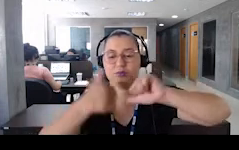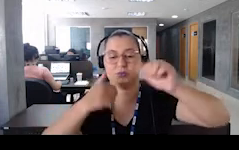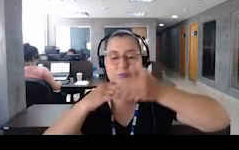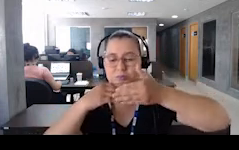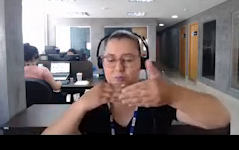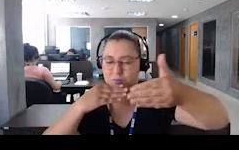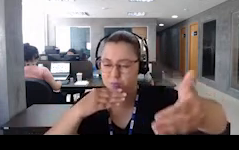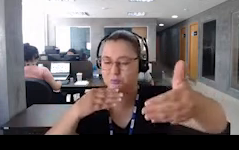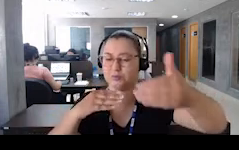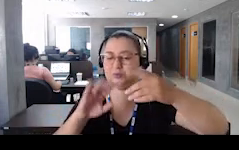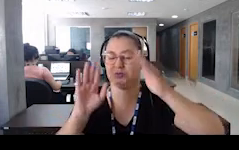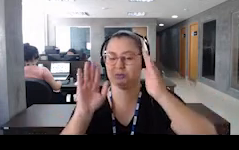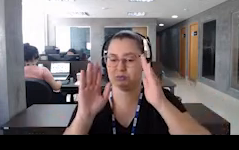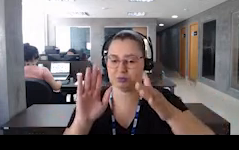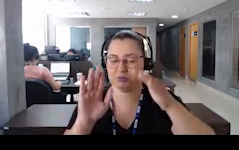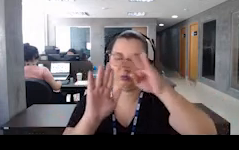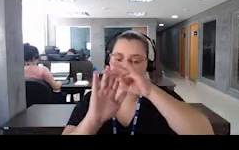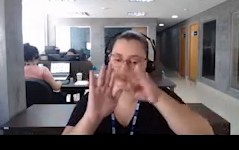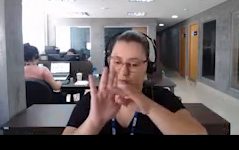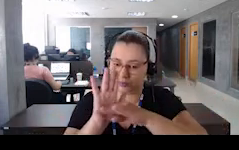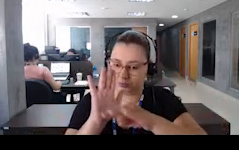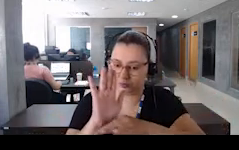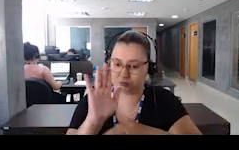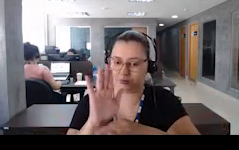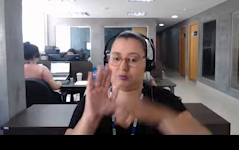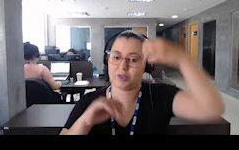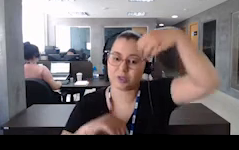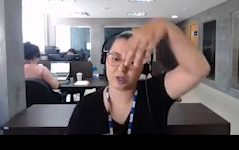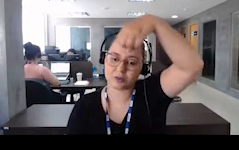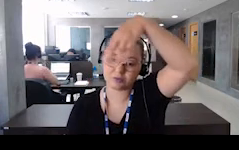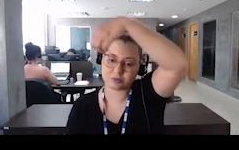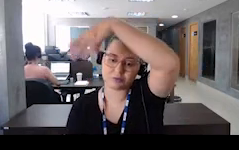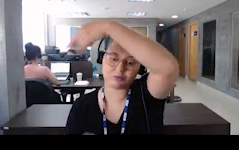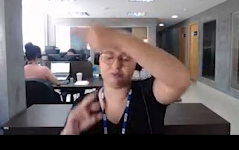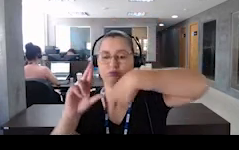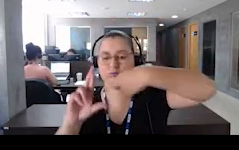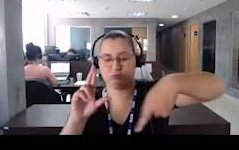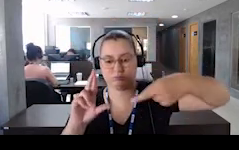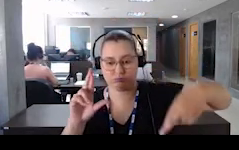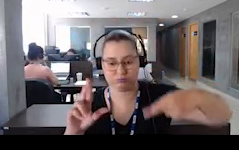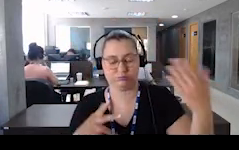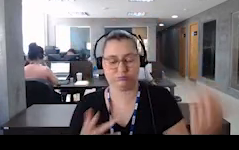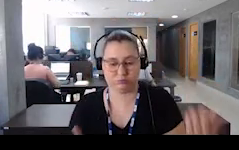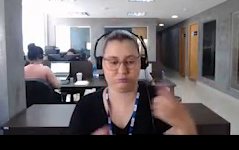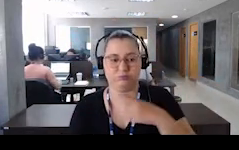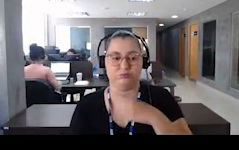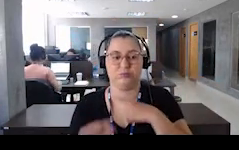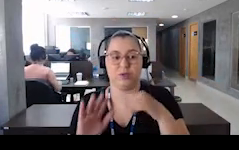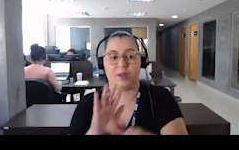na página a seguir, onde foram considerados os condutores e as lâmpadas como resistores, e calcular os seguintes